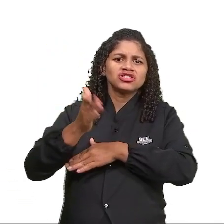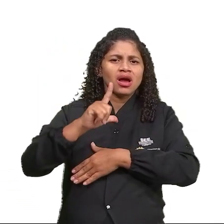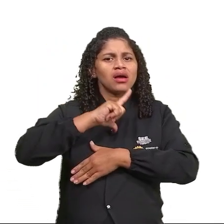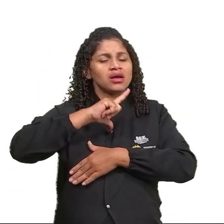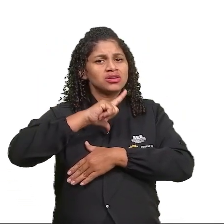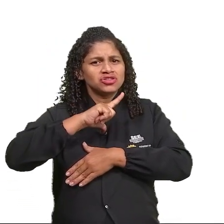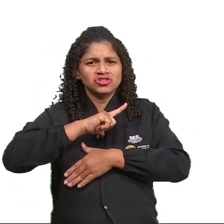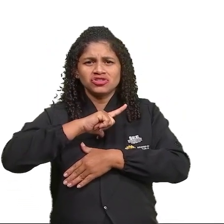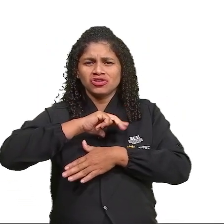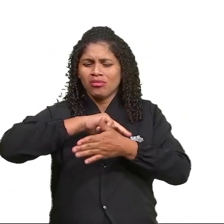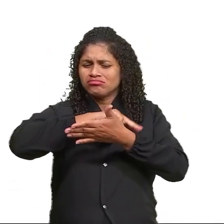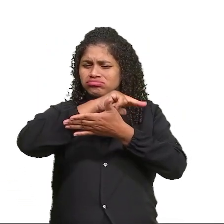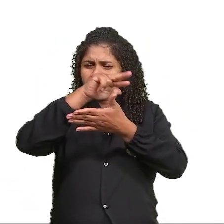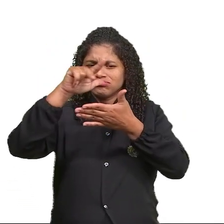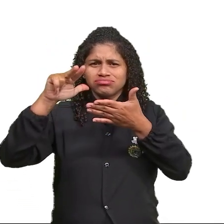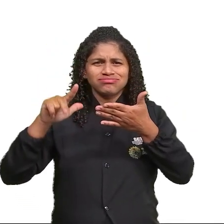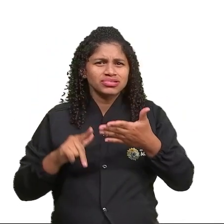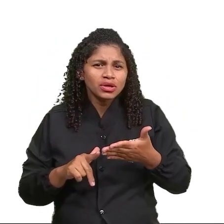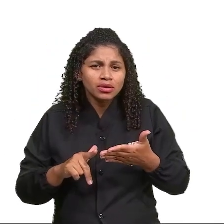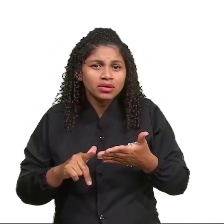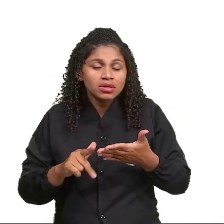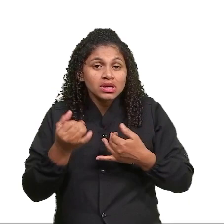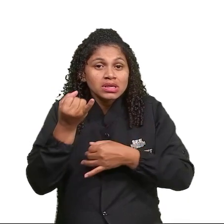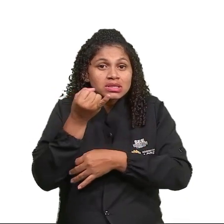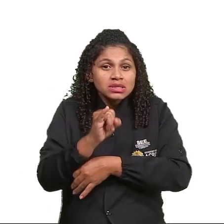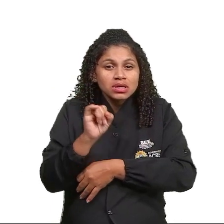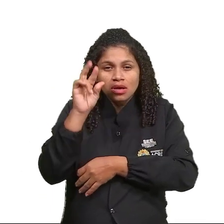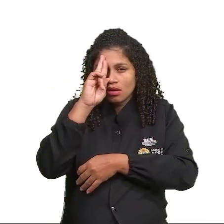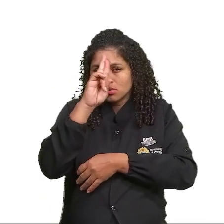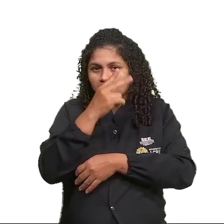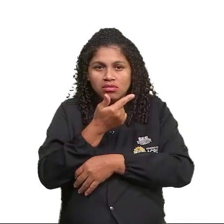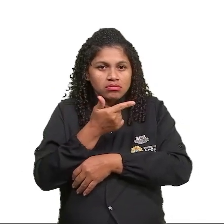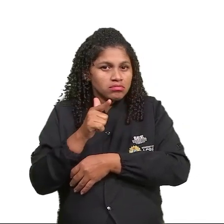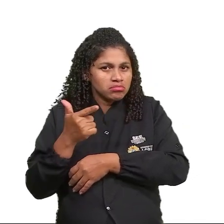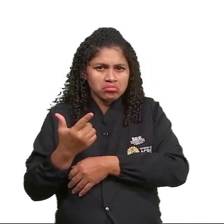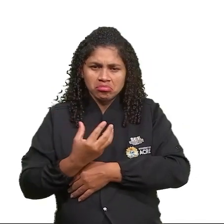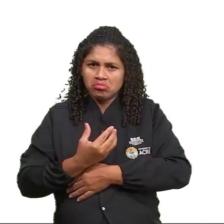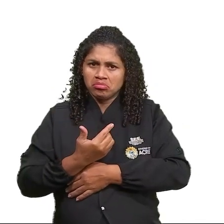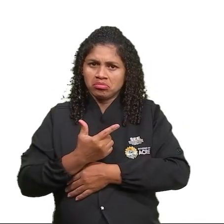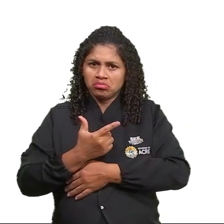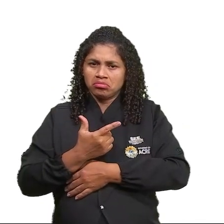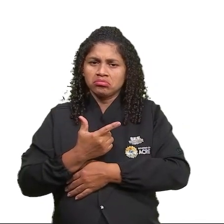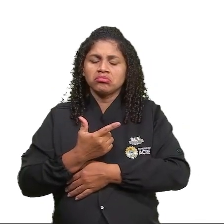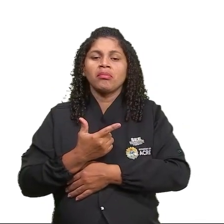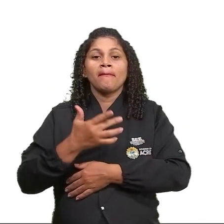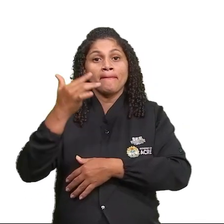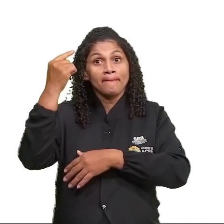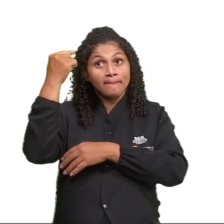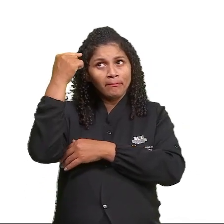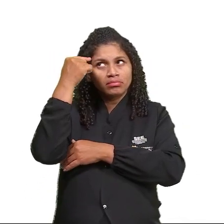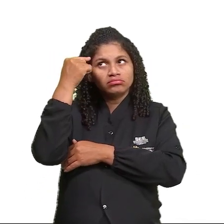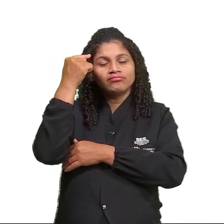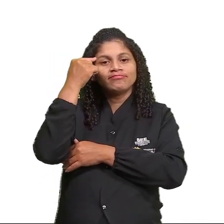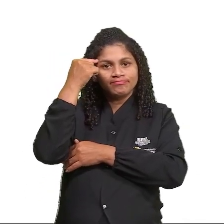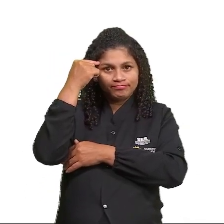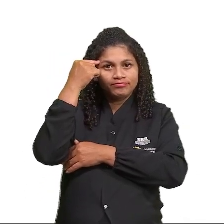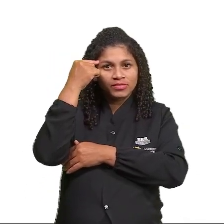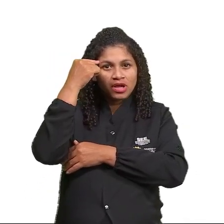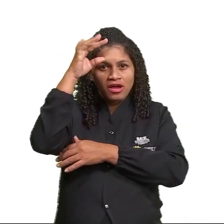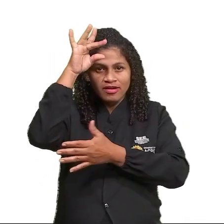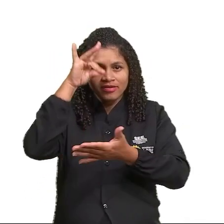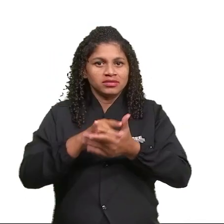apocalípticos, se essa história não existe, passará a existir. Pensar é um ato. Então ela diz aqui que